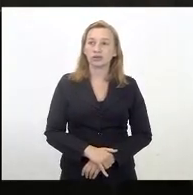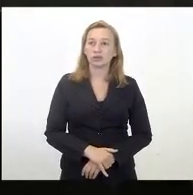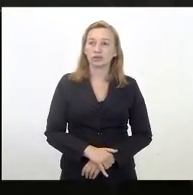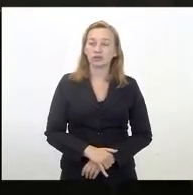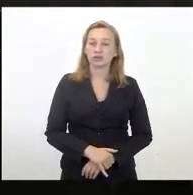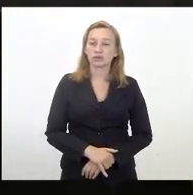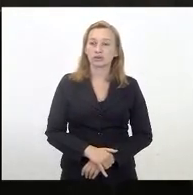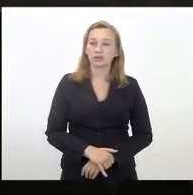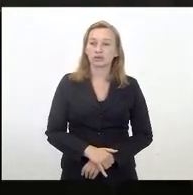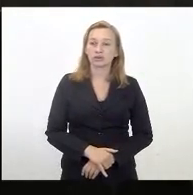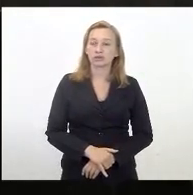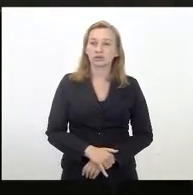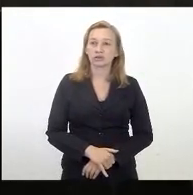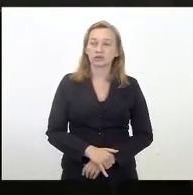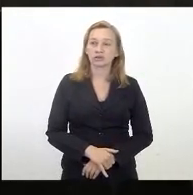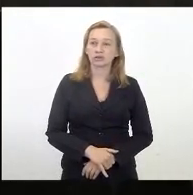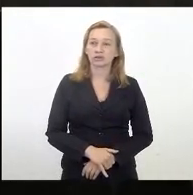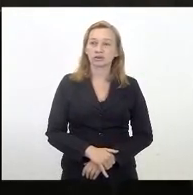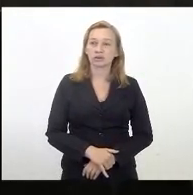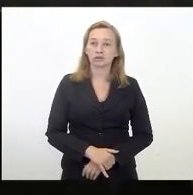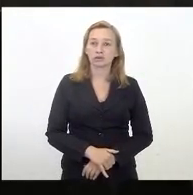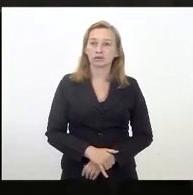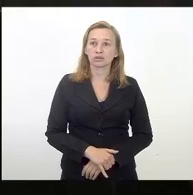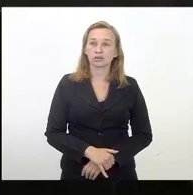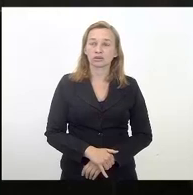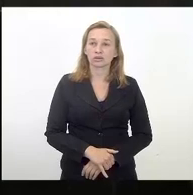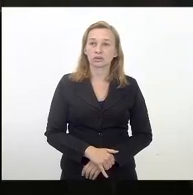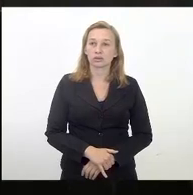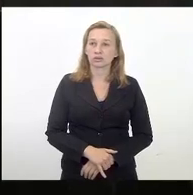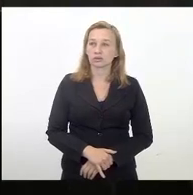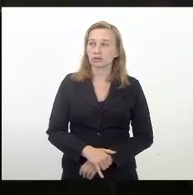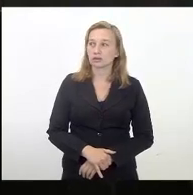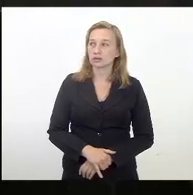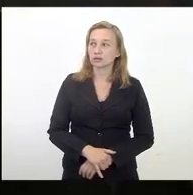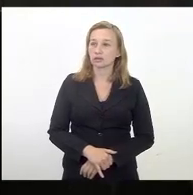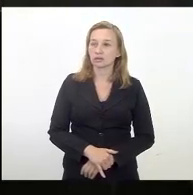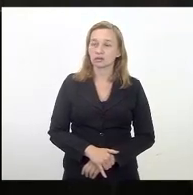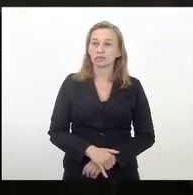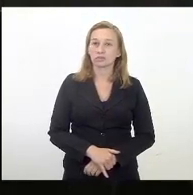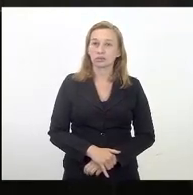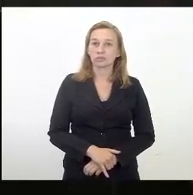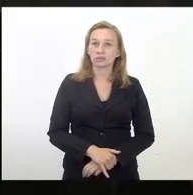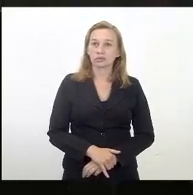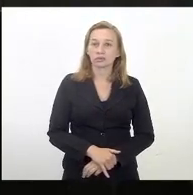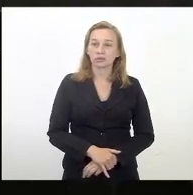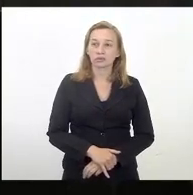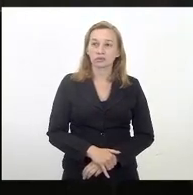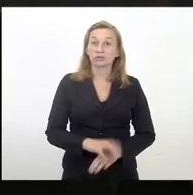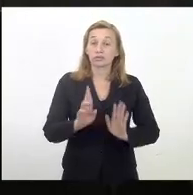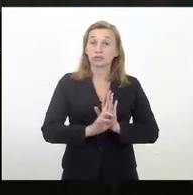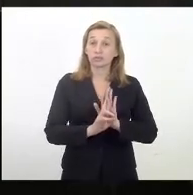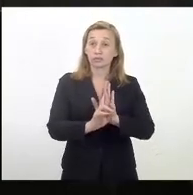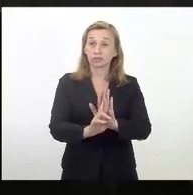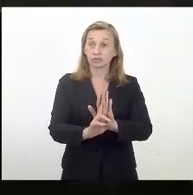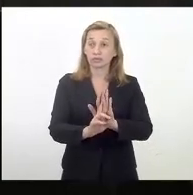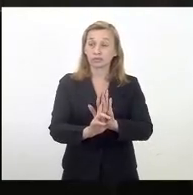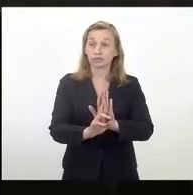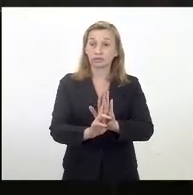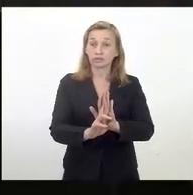esses números Deputado Dionísio Lins representam